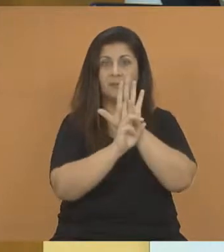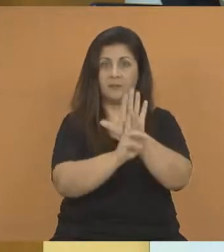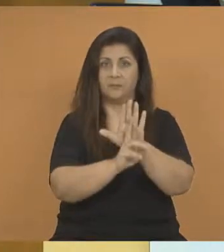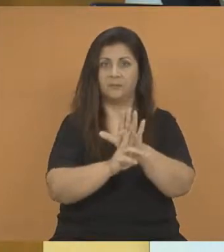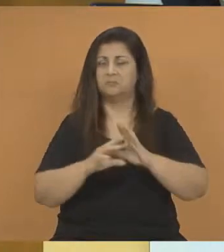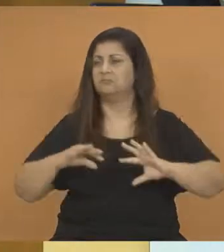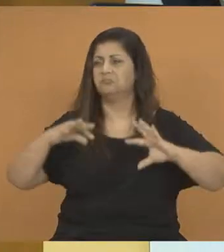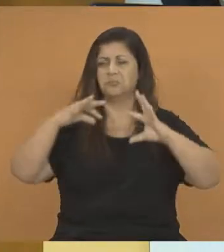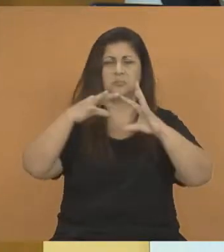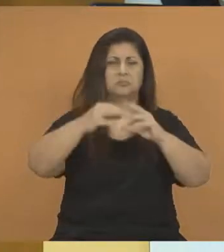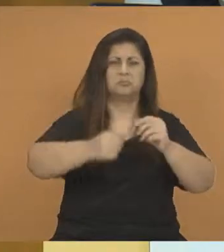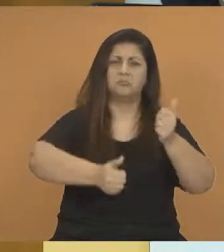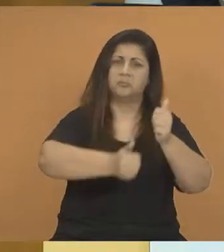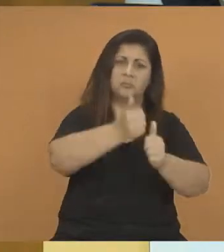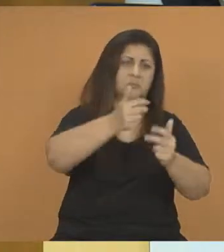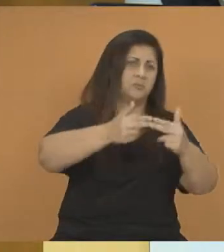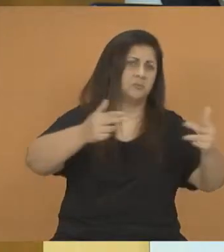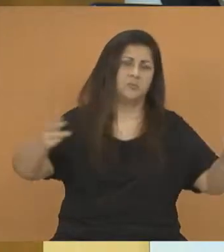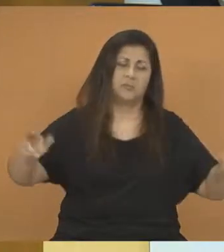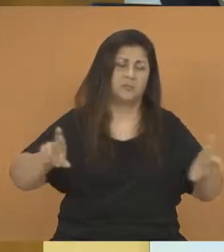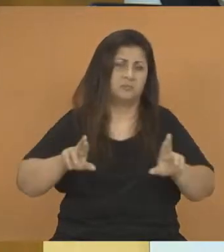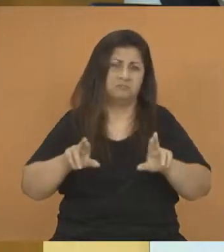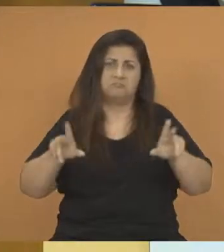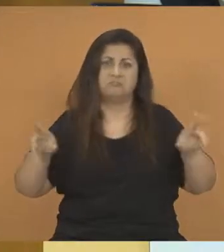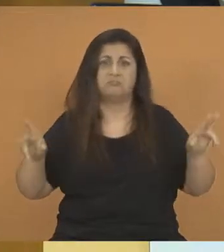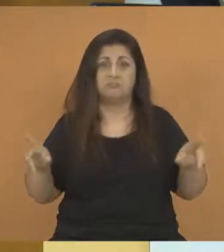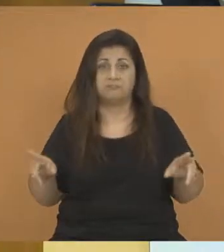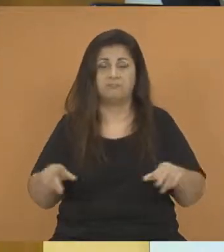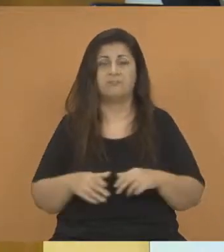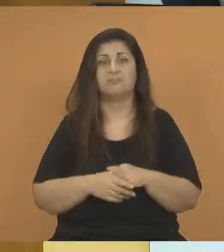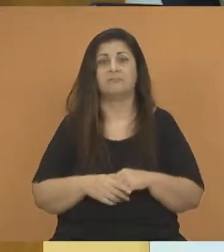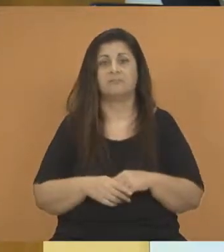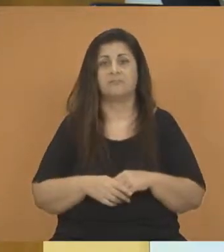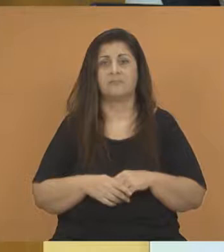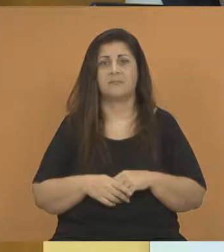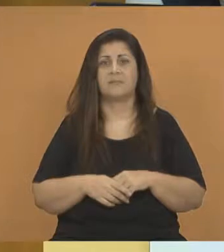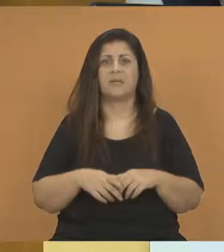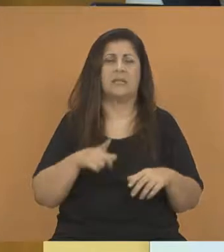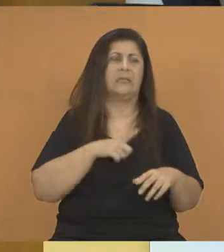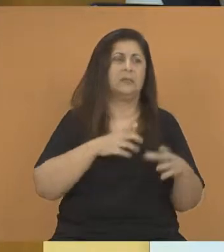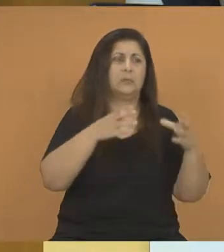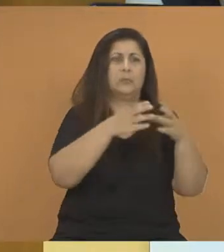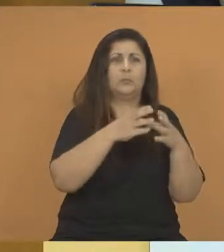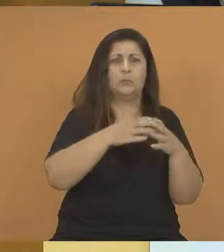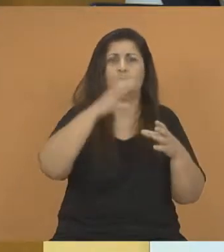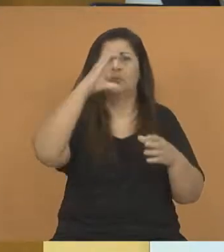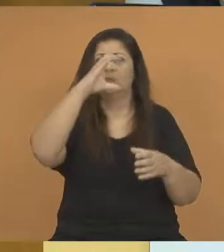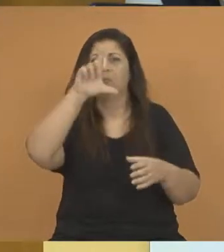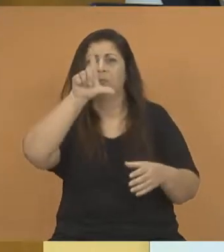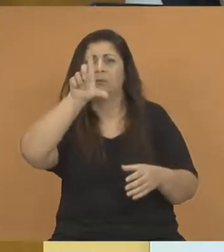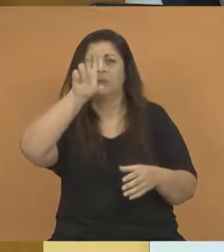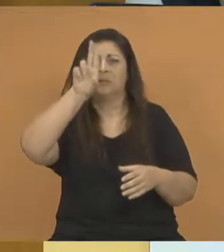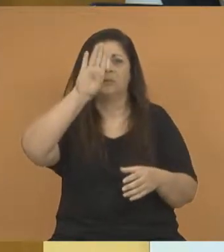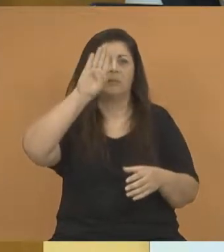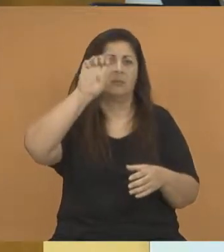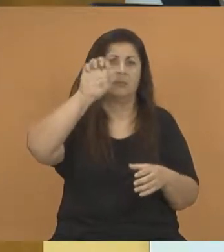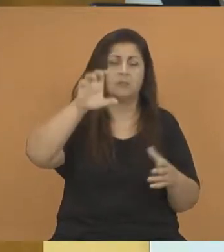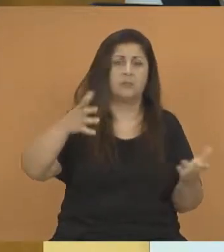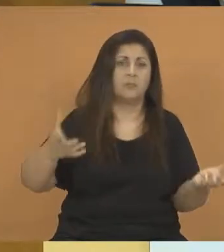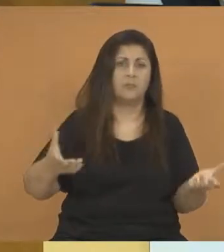todas as modalidades esportivas na cidade, incluindo-se agremiações, clubes, ligas